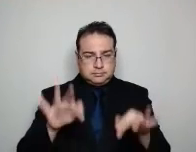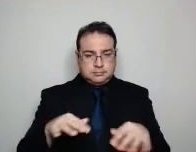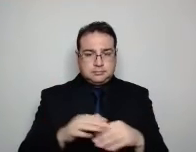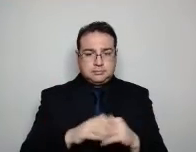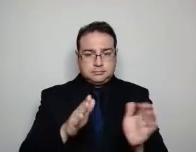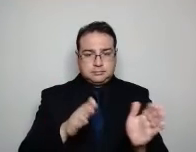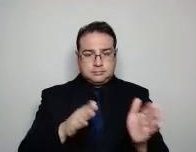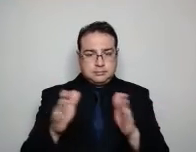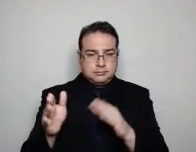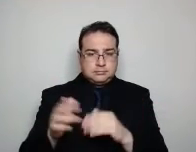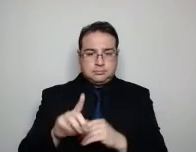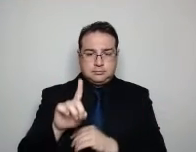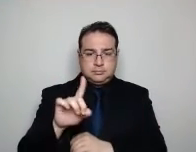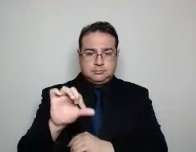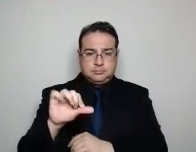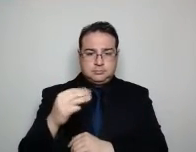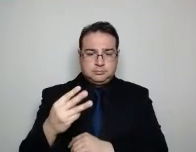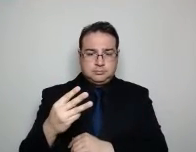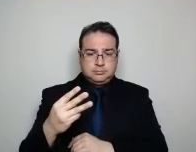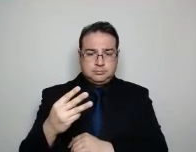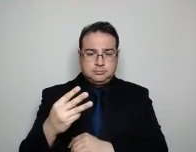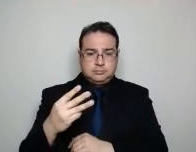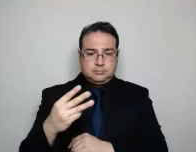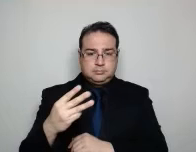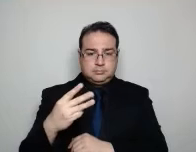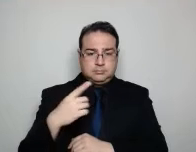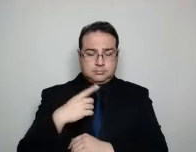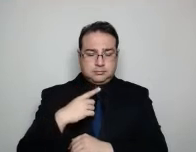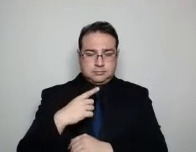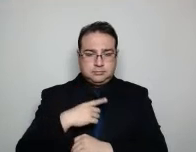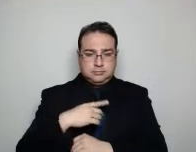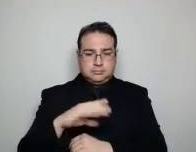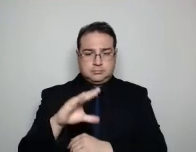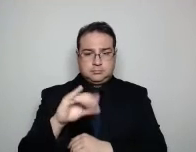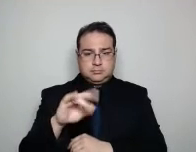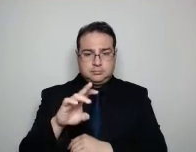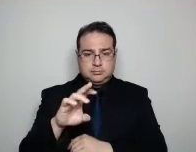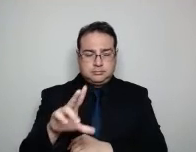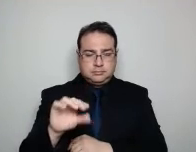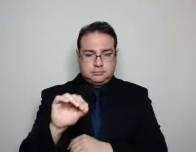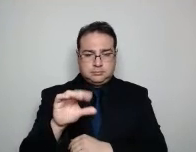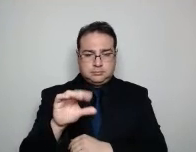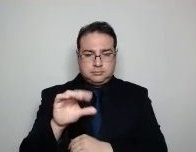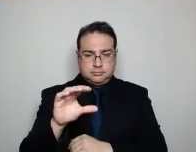08-00-308-87-2021. Apelado Maria Madalena da Silva e apelado Banco Bradesco S.A.